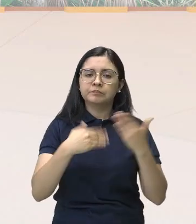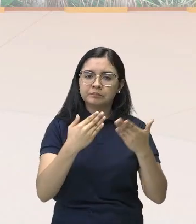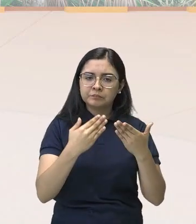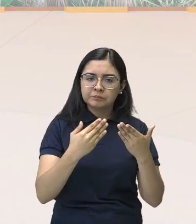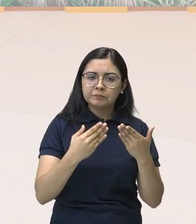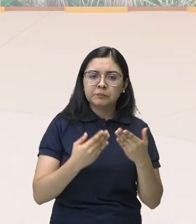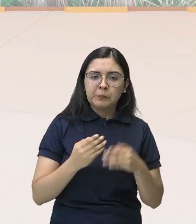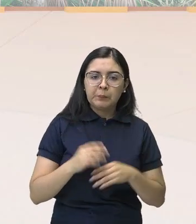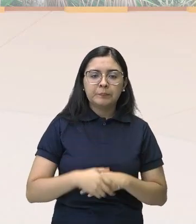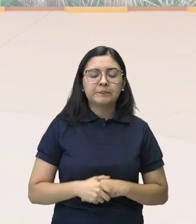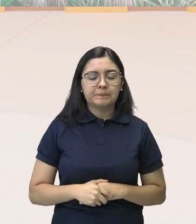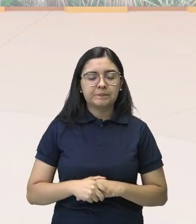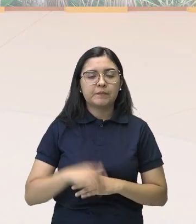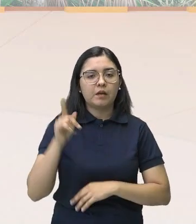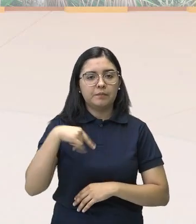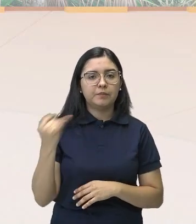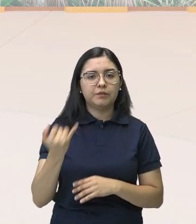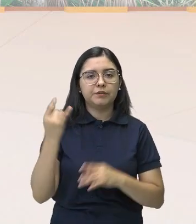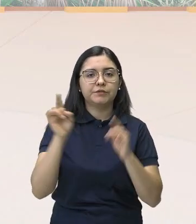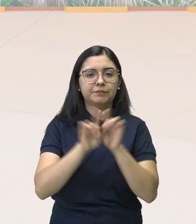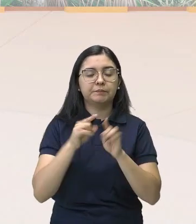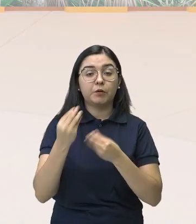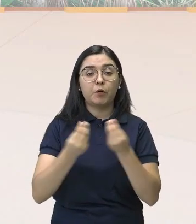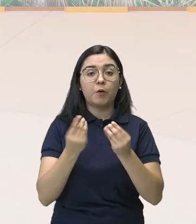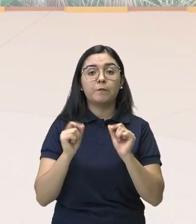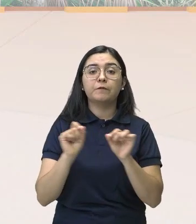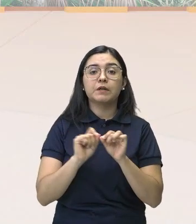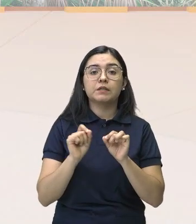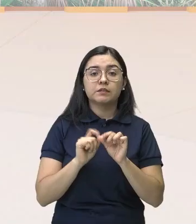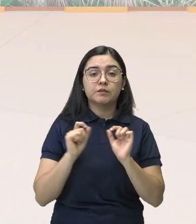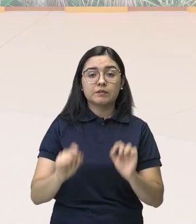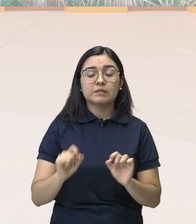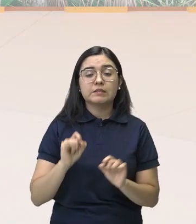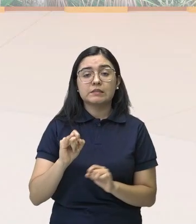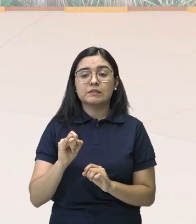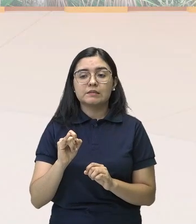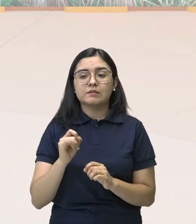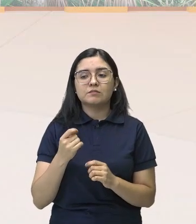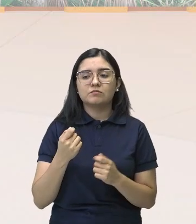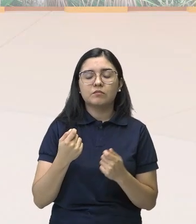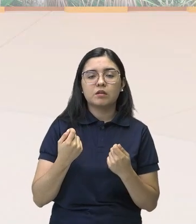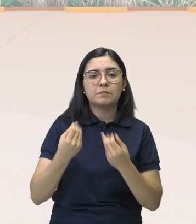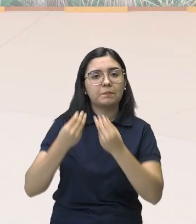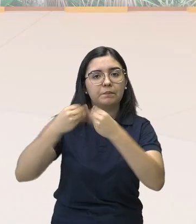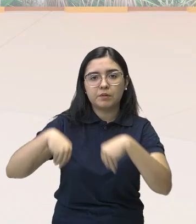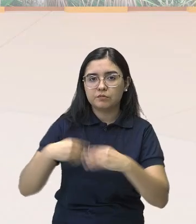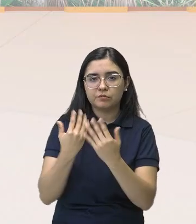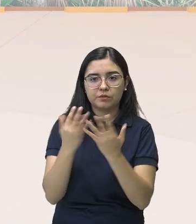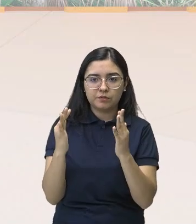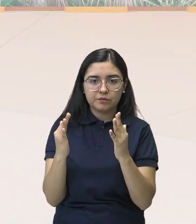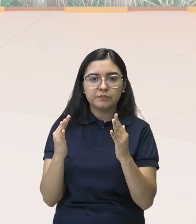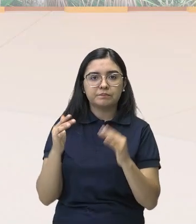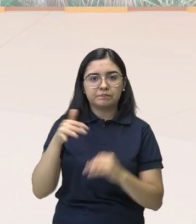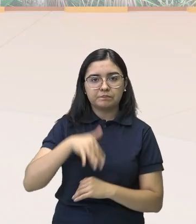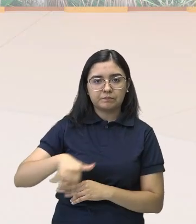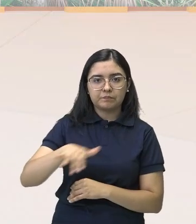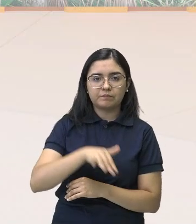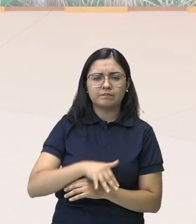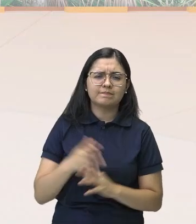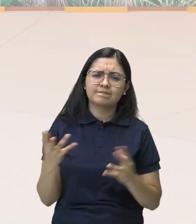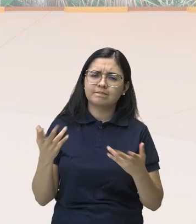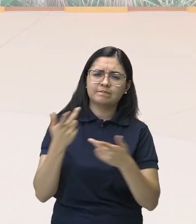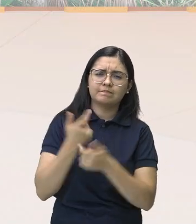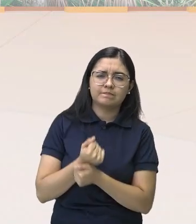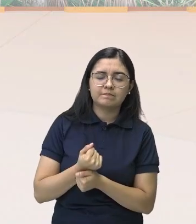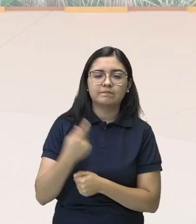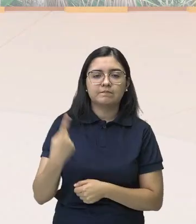aí, ele é necessário. E como fazê-lo sem prejudicar a natureza tão